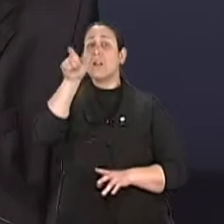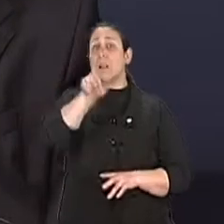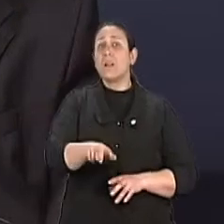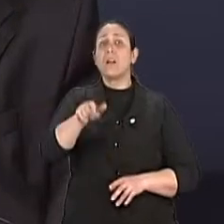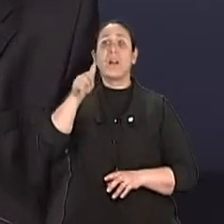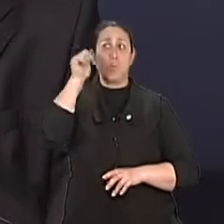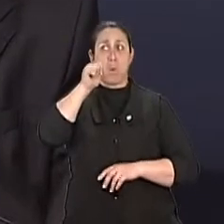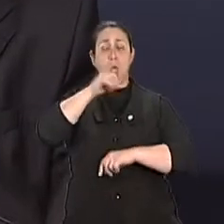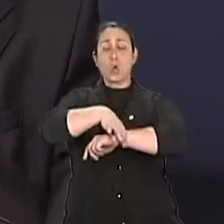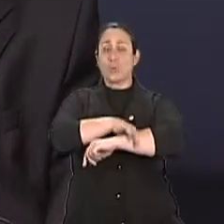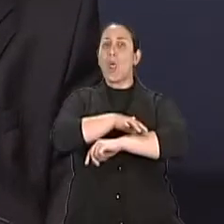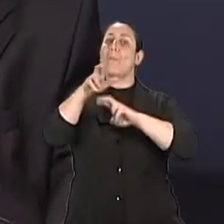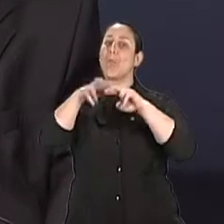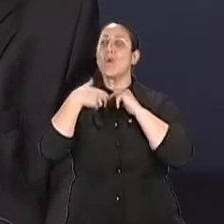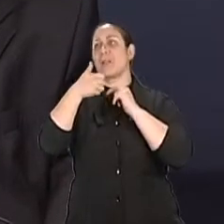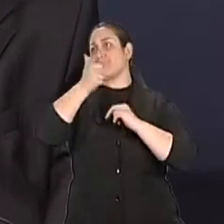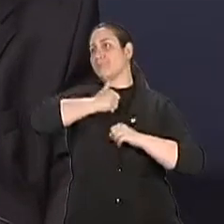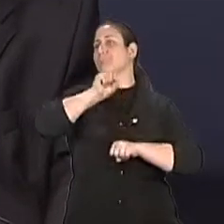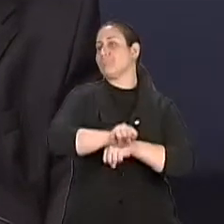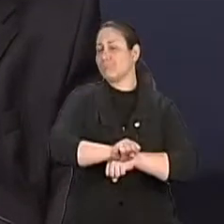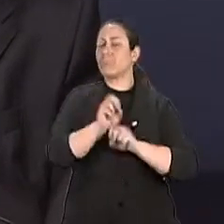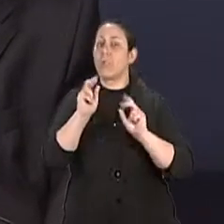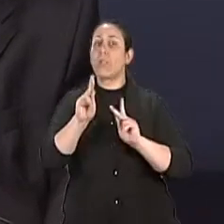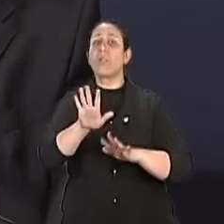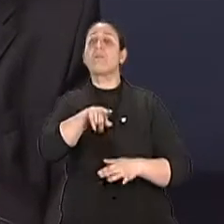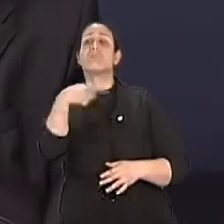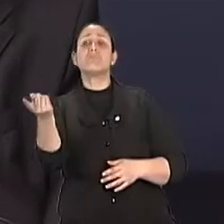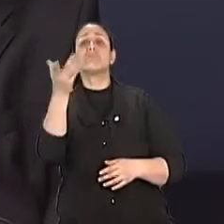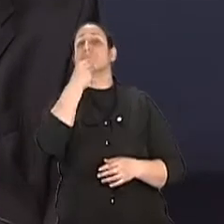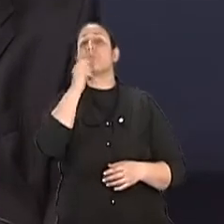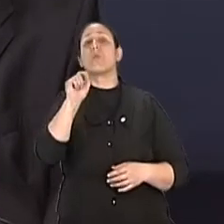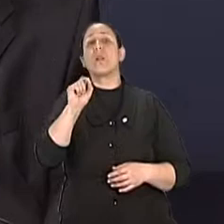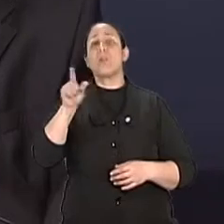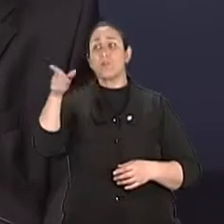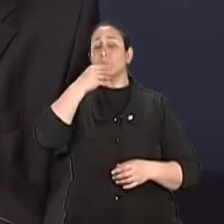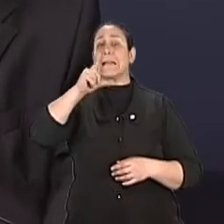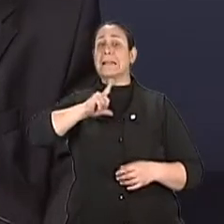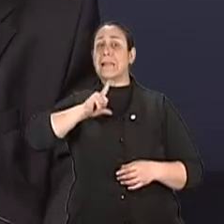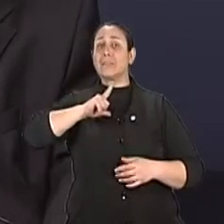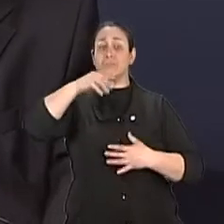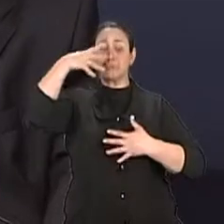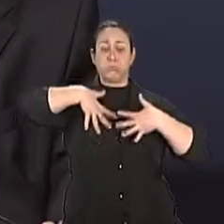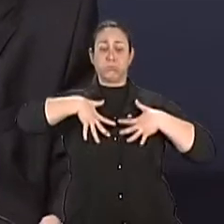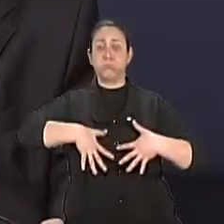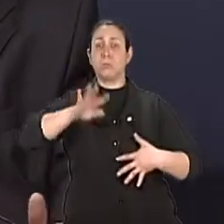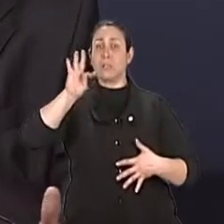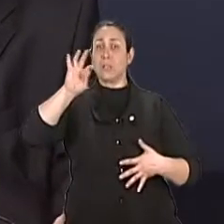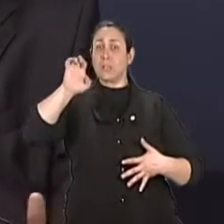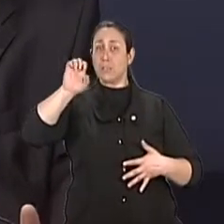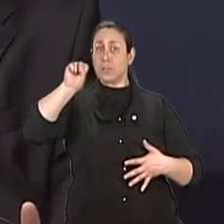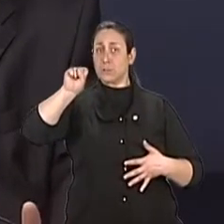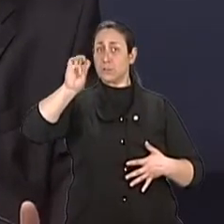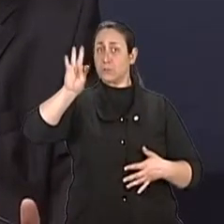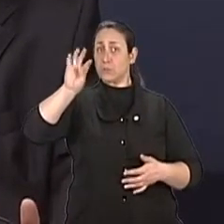osteoporose masculina estão relacionados com o hormônio masculino, que é a testosterona, mas o homem tem menos osteoporose porque ele